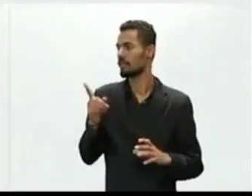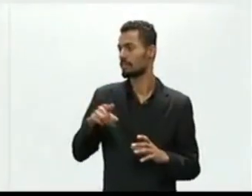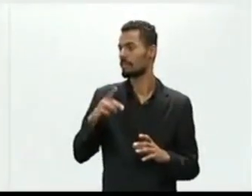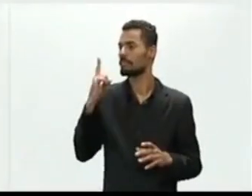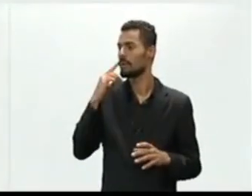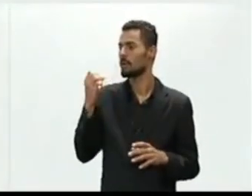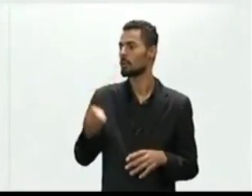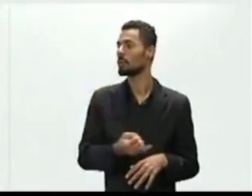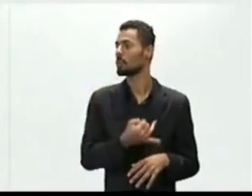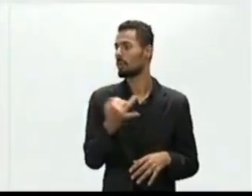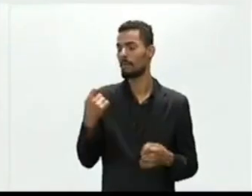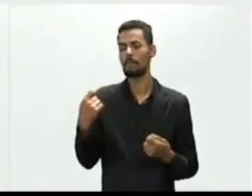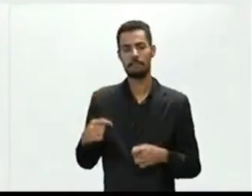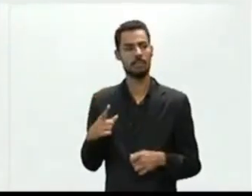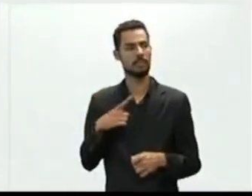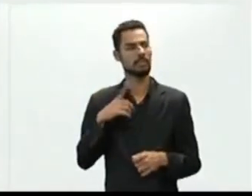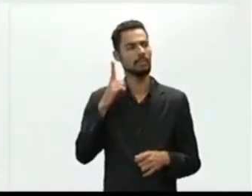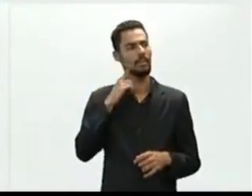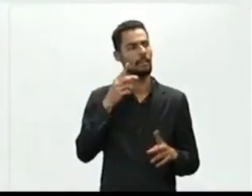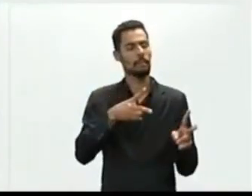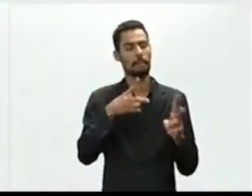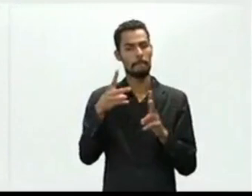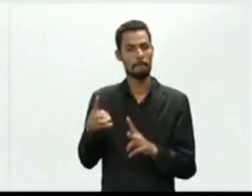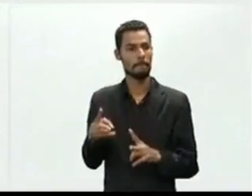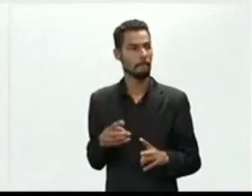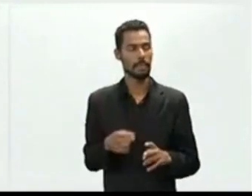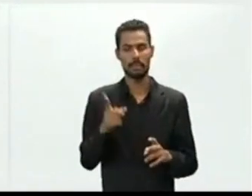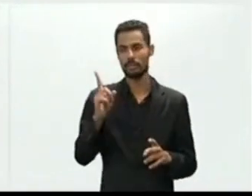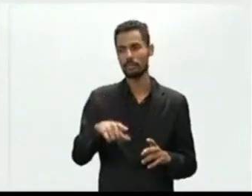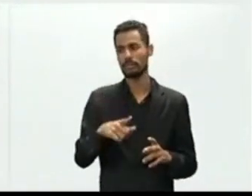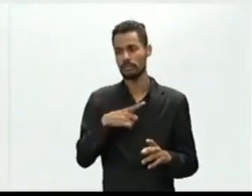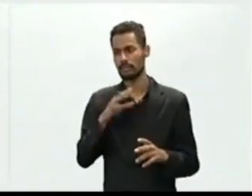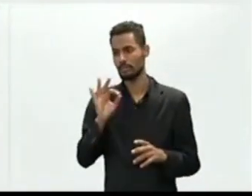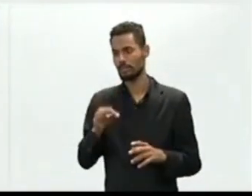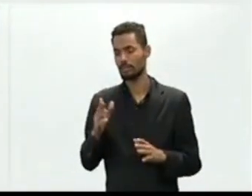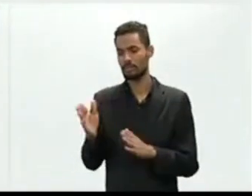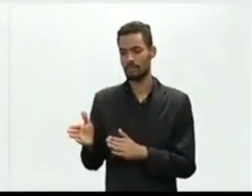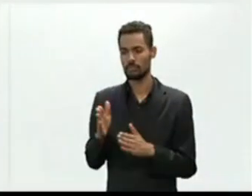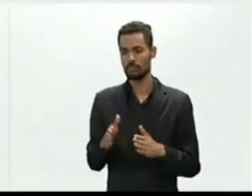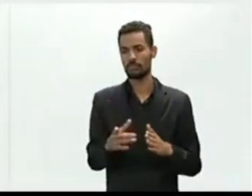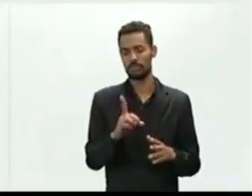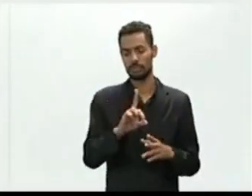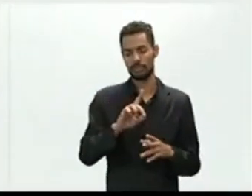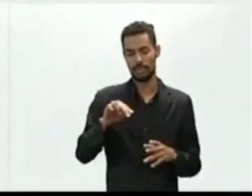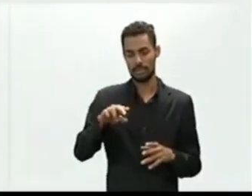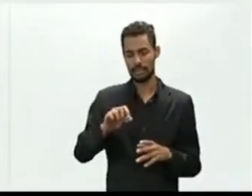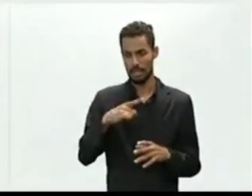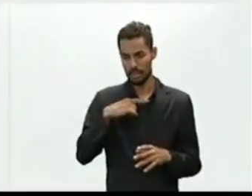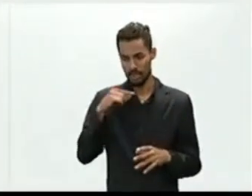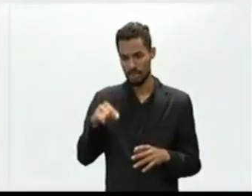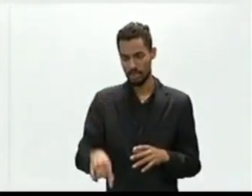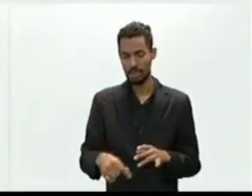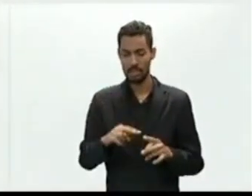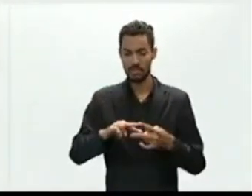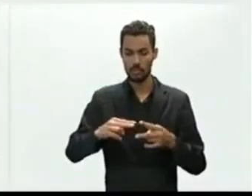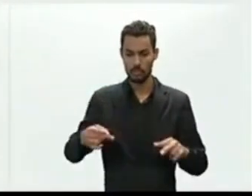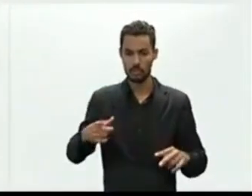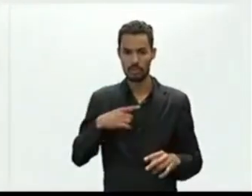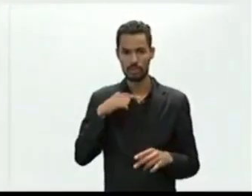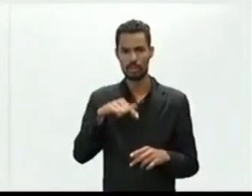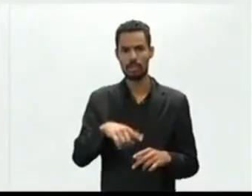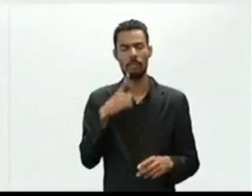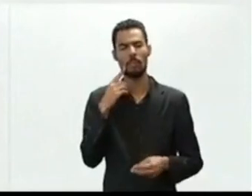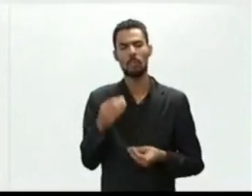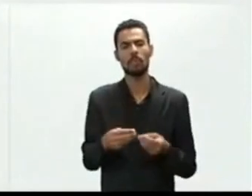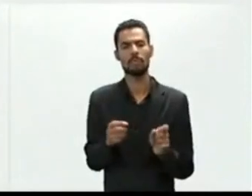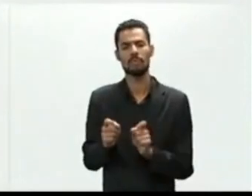uma quantidade boa de DNA, ou mesmo para identificar se o nosso gene entrou ou não. Eu preciso ver se o DNA está lá, se aquele gene está lá. Como que a gente